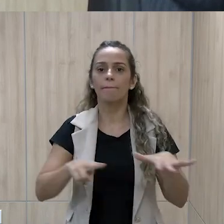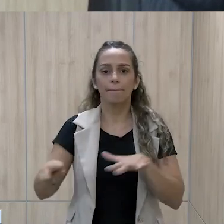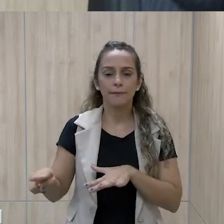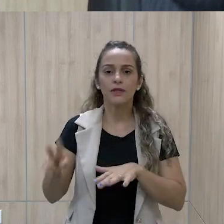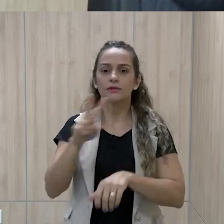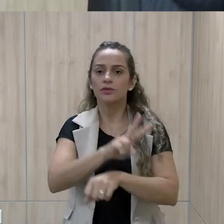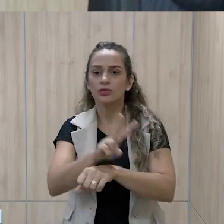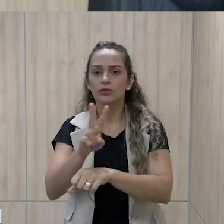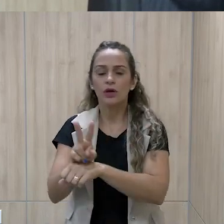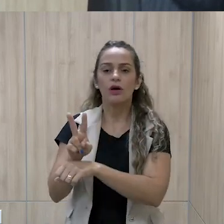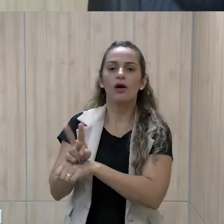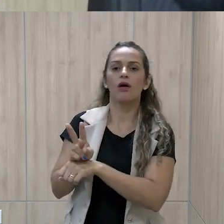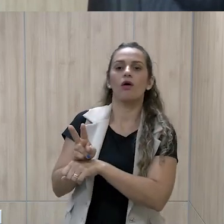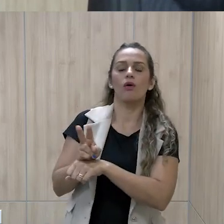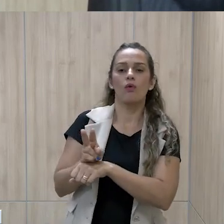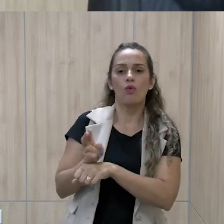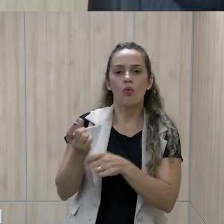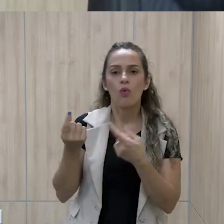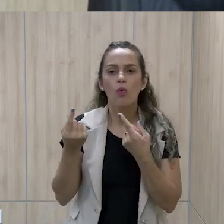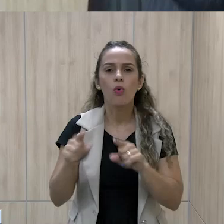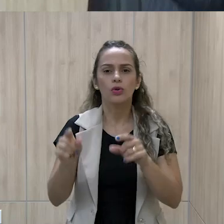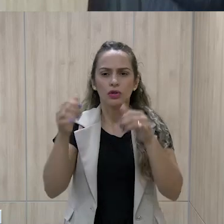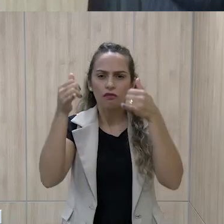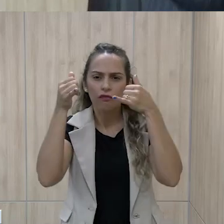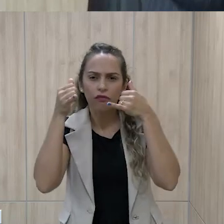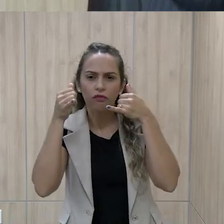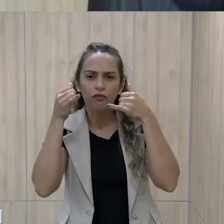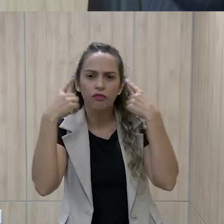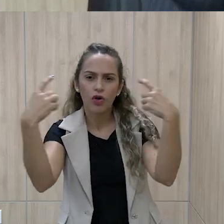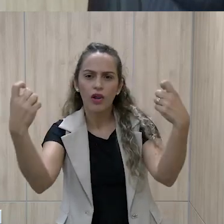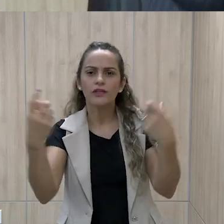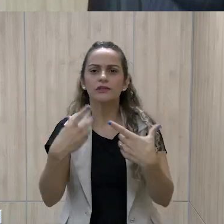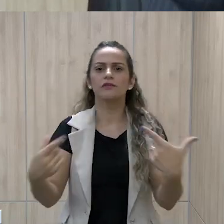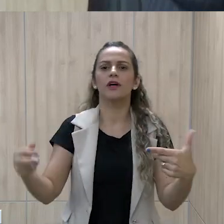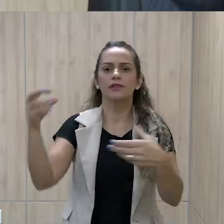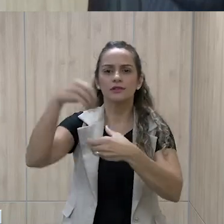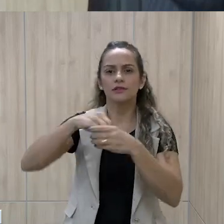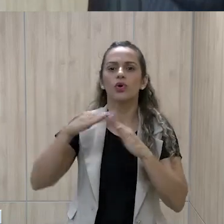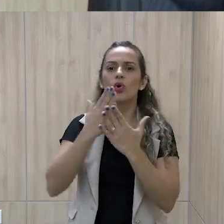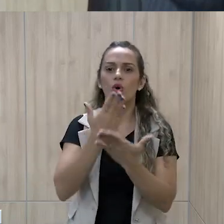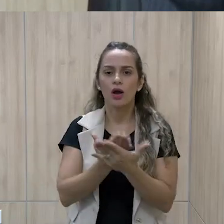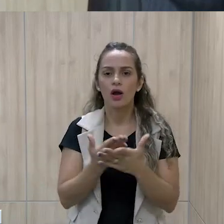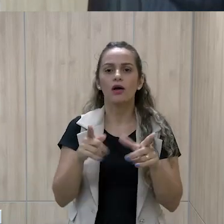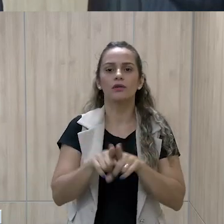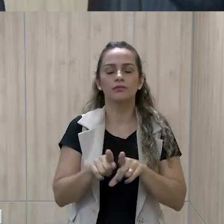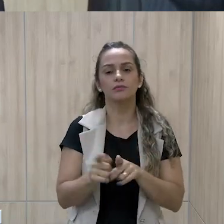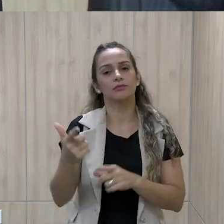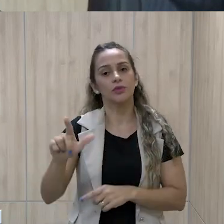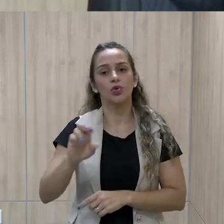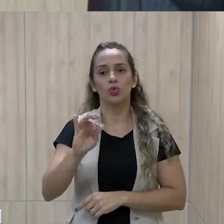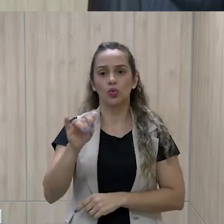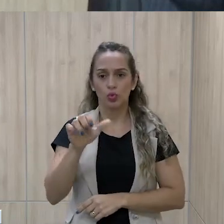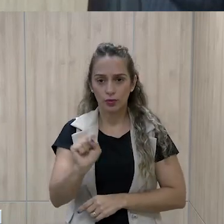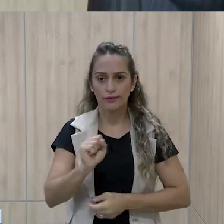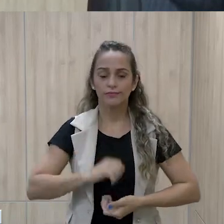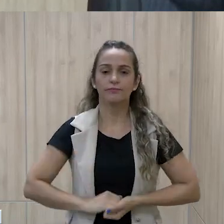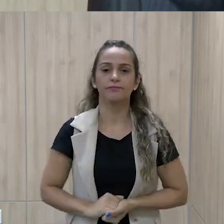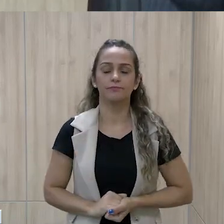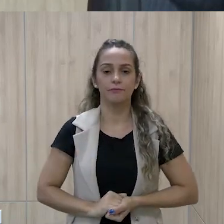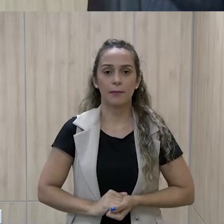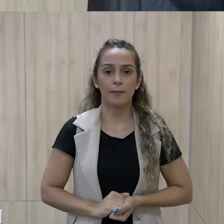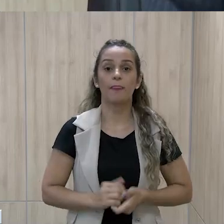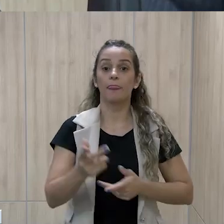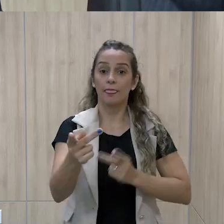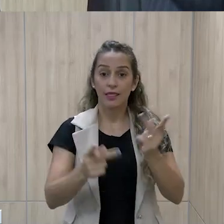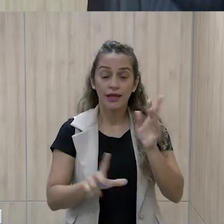de Rondônia a semana Estadual de Prevenção contra a violência e promoção de segurança nas escolas da os providências para relatar Deputado Lucas